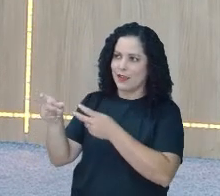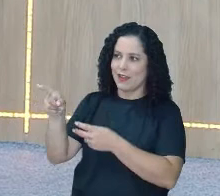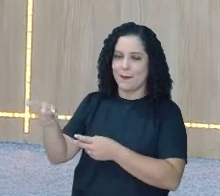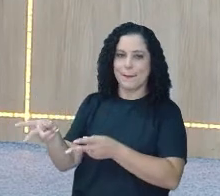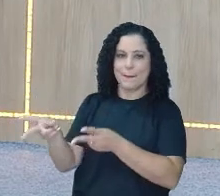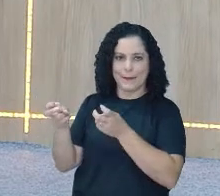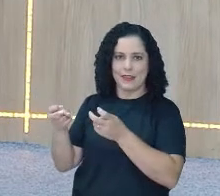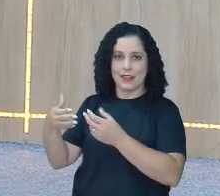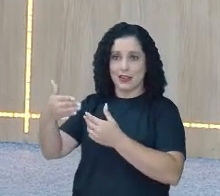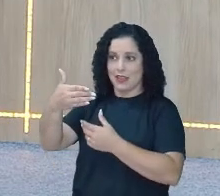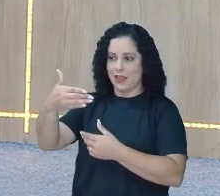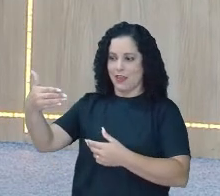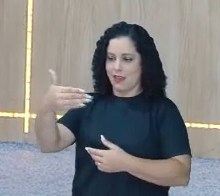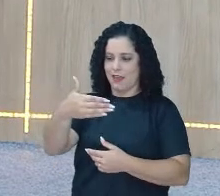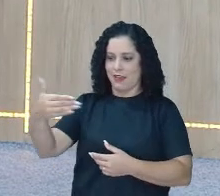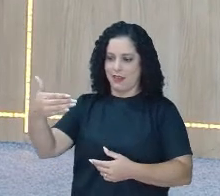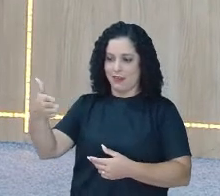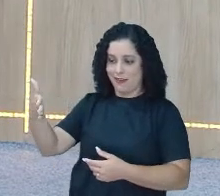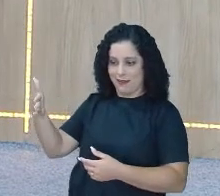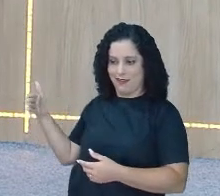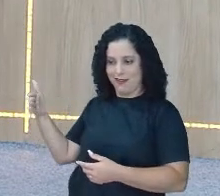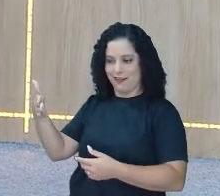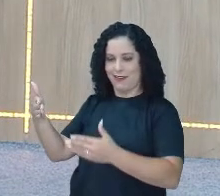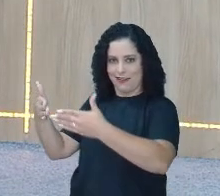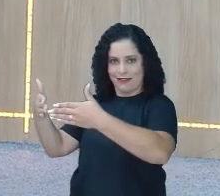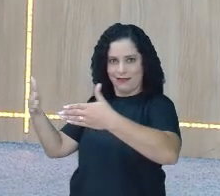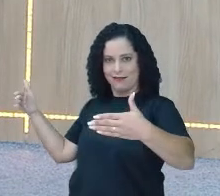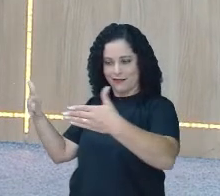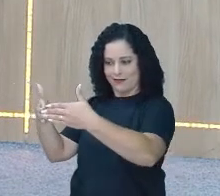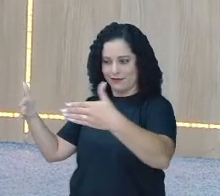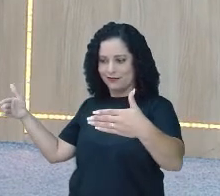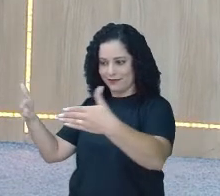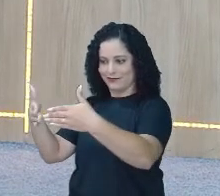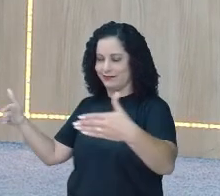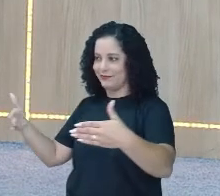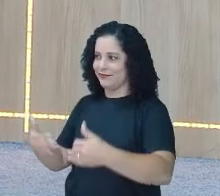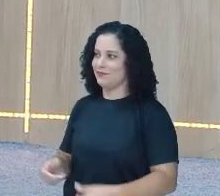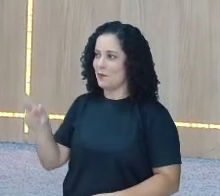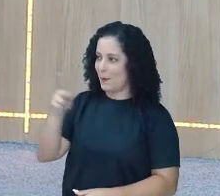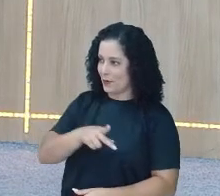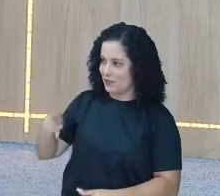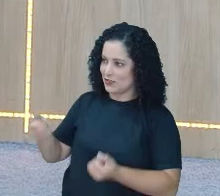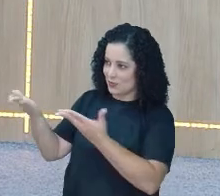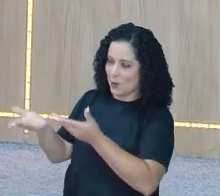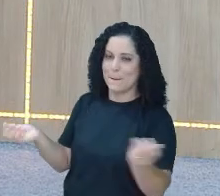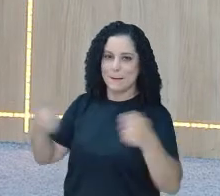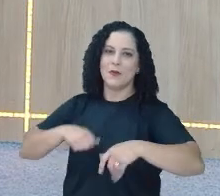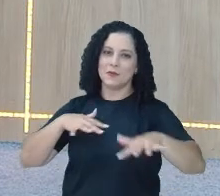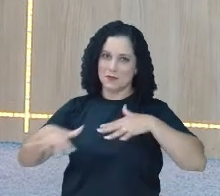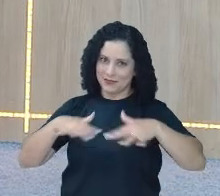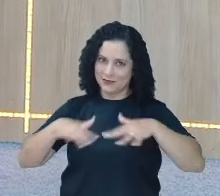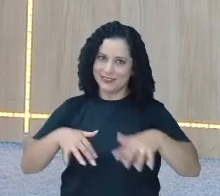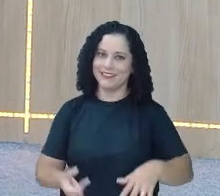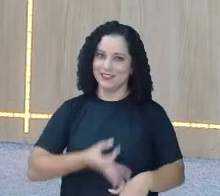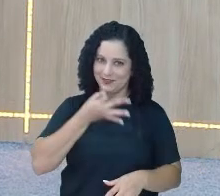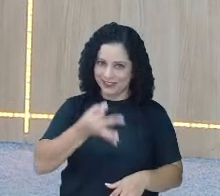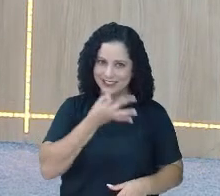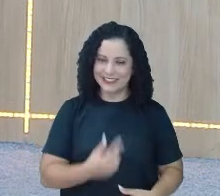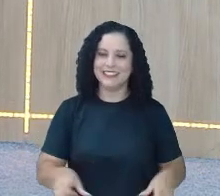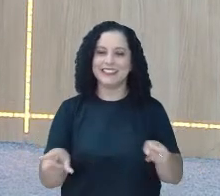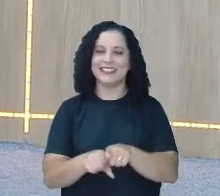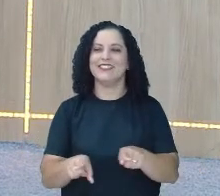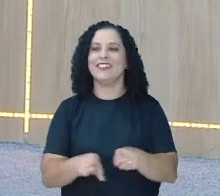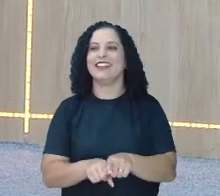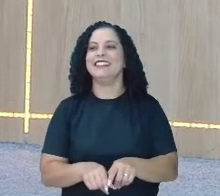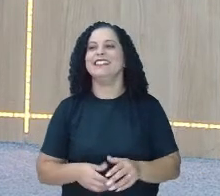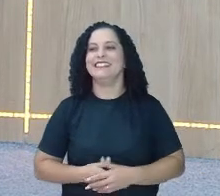aberto, porém a gente percebe que tem dois ângulos ali sendo sinalizados. O senhor pode se movimentar, professor, inclusive comentar, caso o senhor queira.